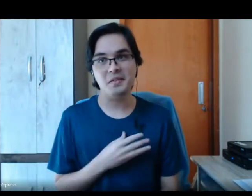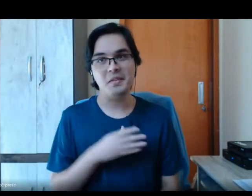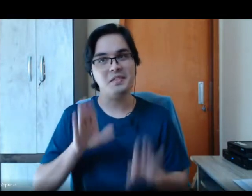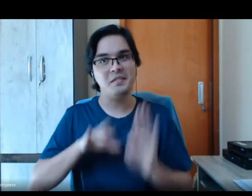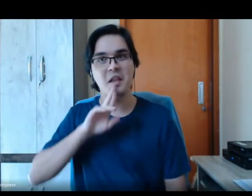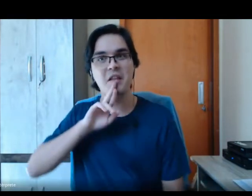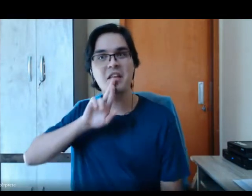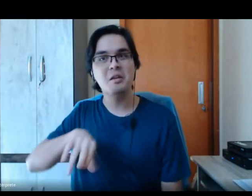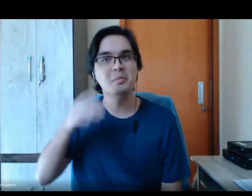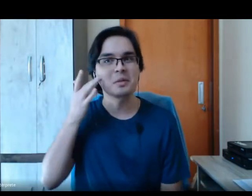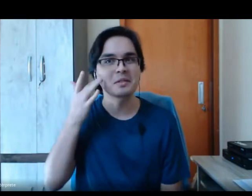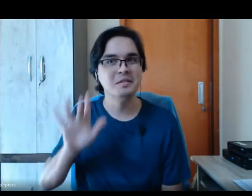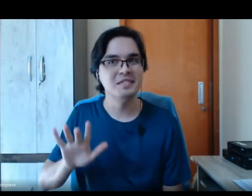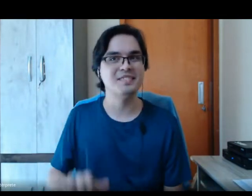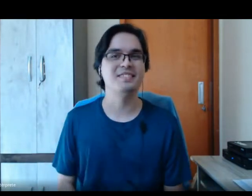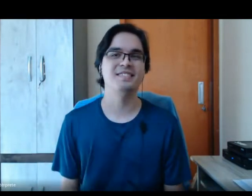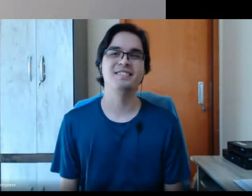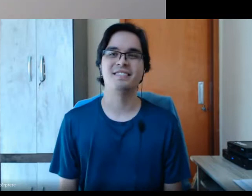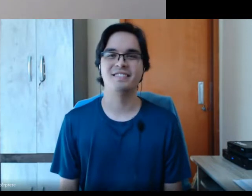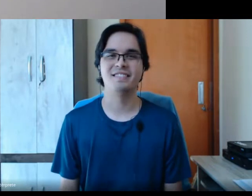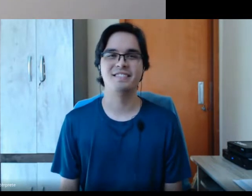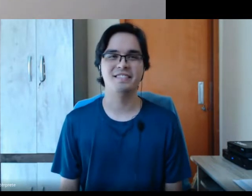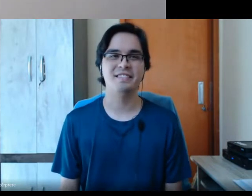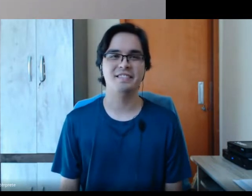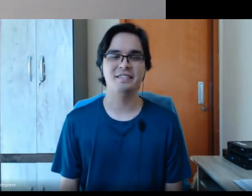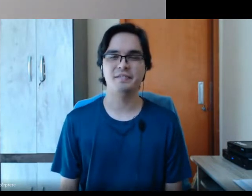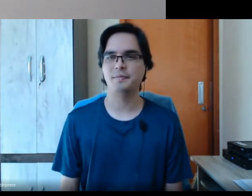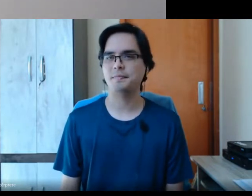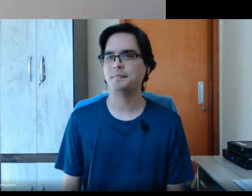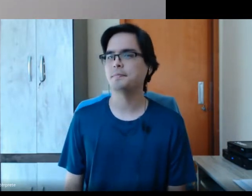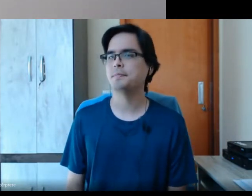no chat. Ah, já estão inscritas? Tem alguém acompanhando então? Ok.